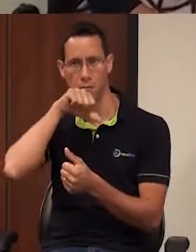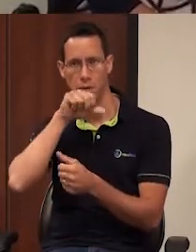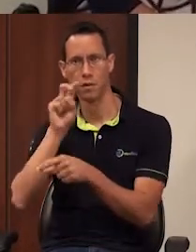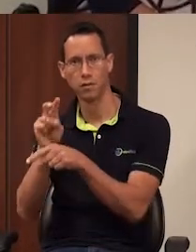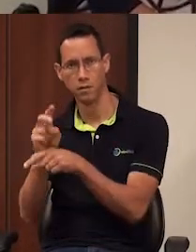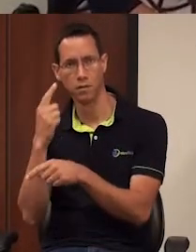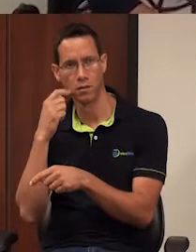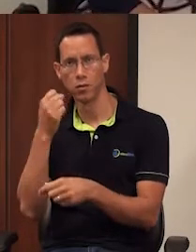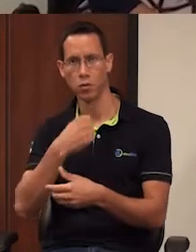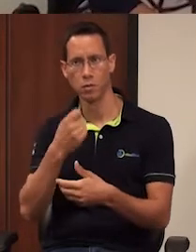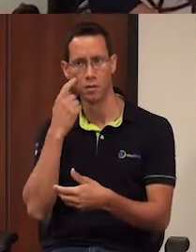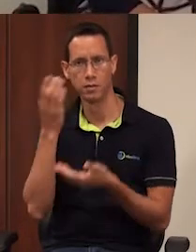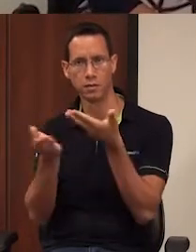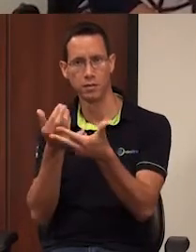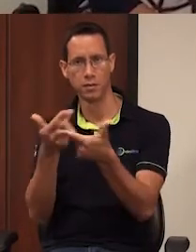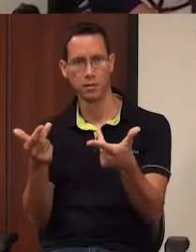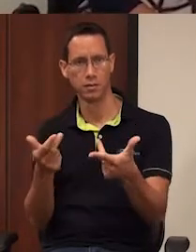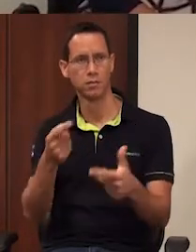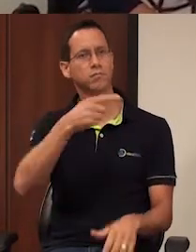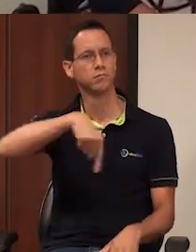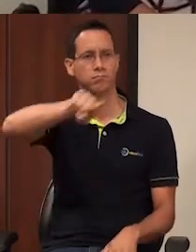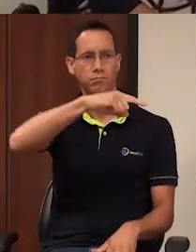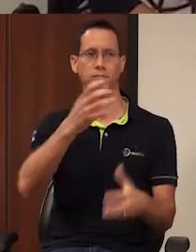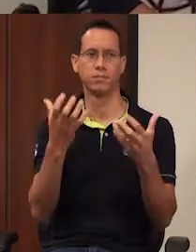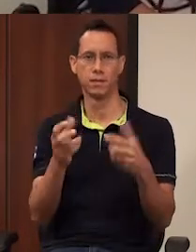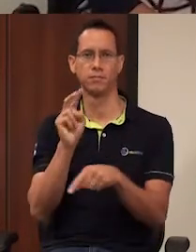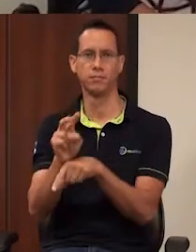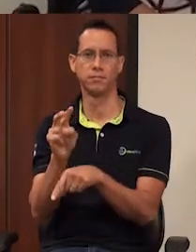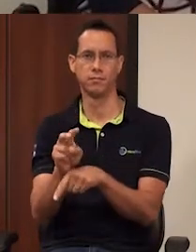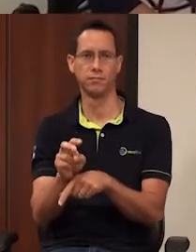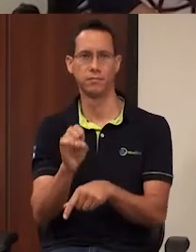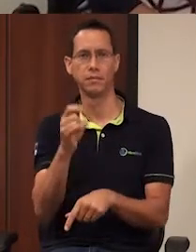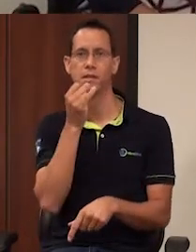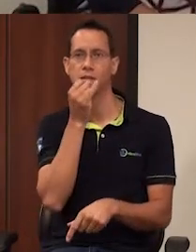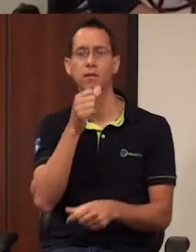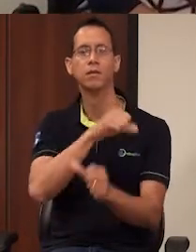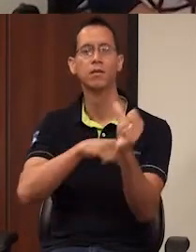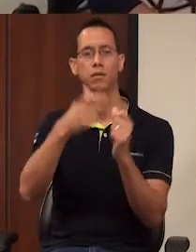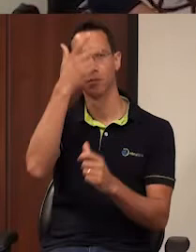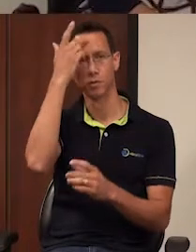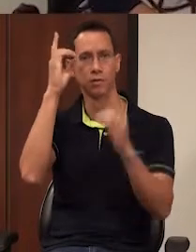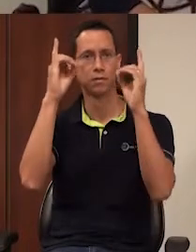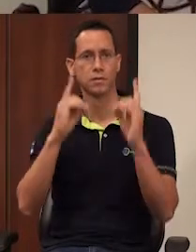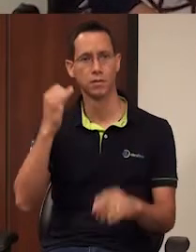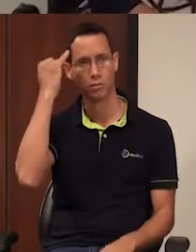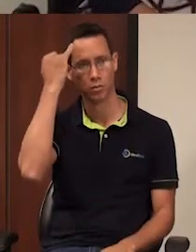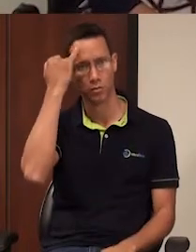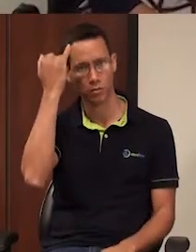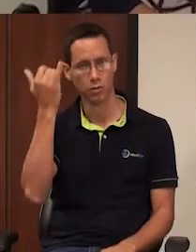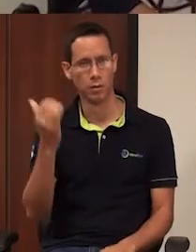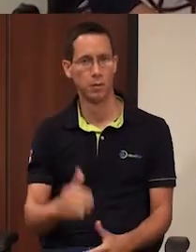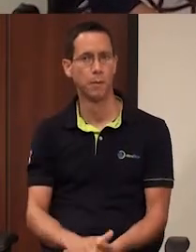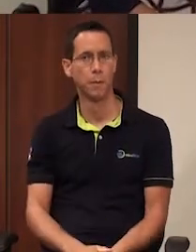sua comidinha. É todo mundo. Se você tem uma pessoa com deficiência intelectual